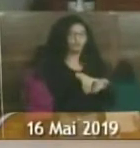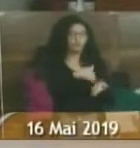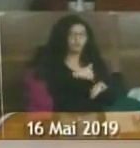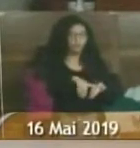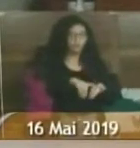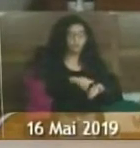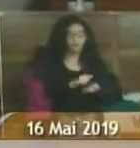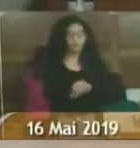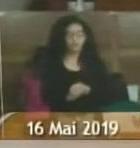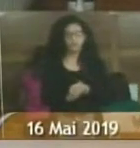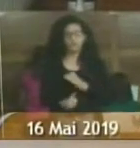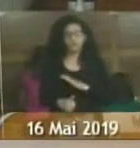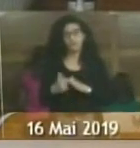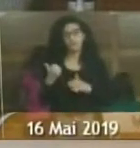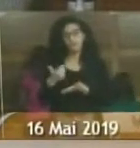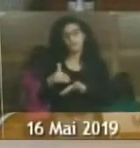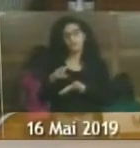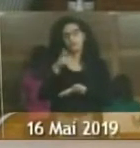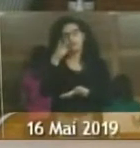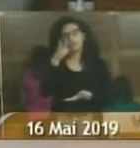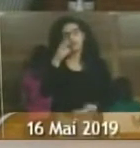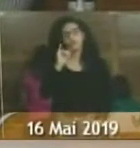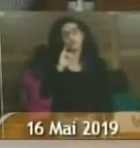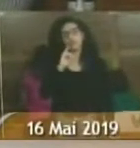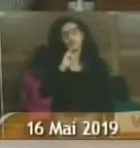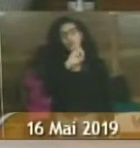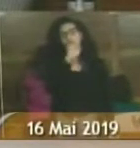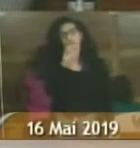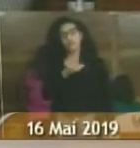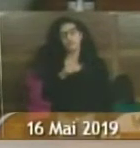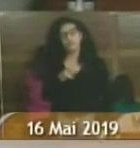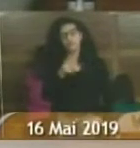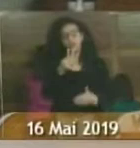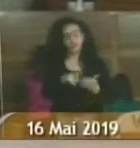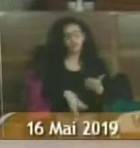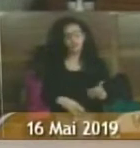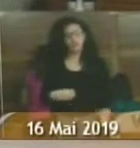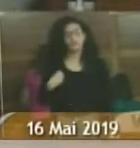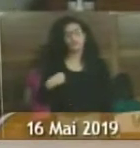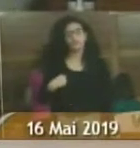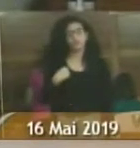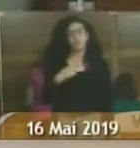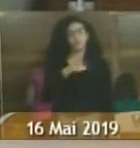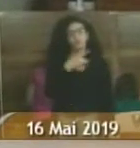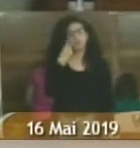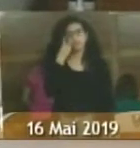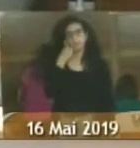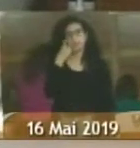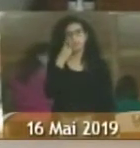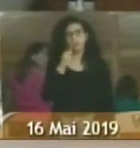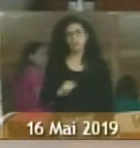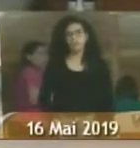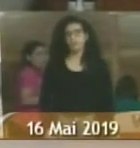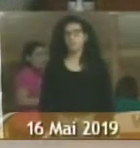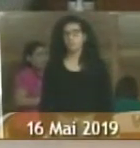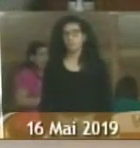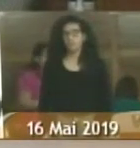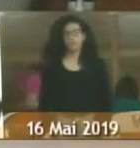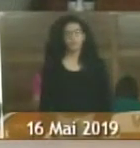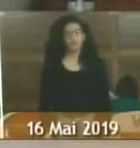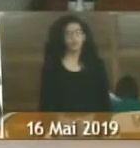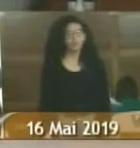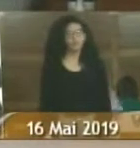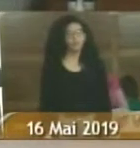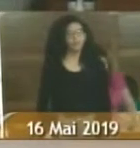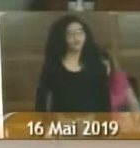secretaria. O primeiro secretário, vereador José Augusto, fez a seguir a leitura da lista de presença, na qual constava a frequência